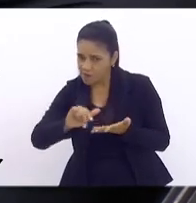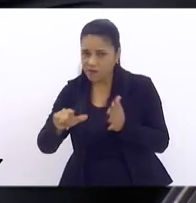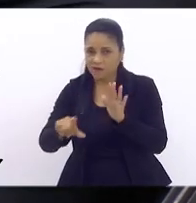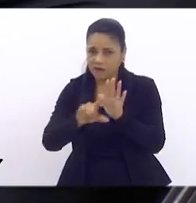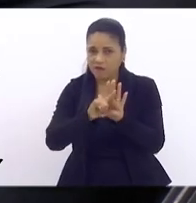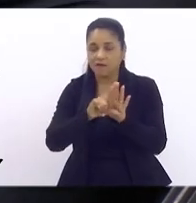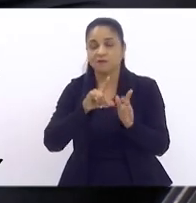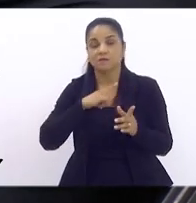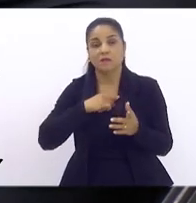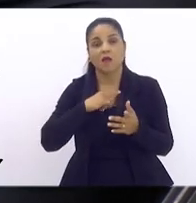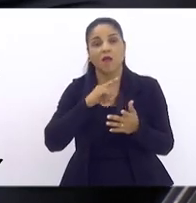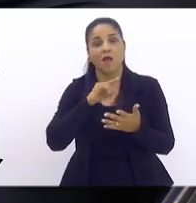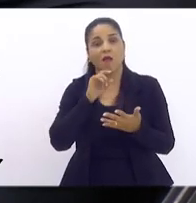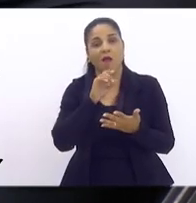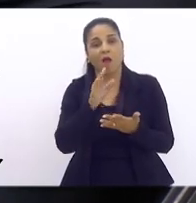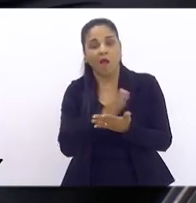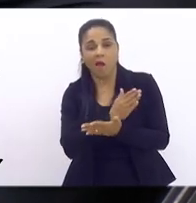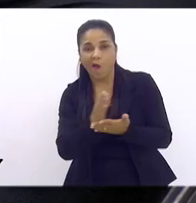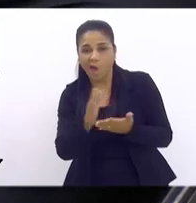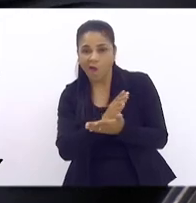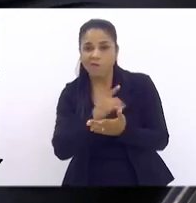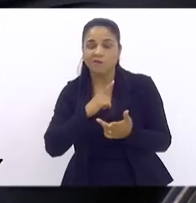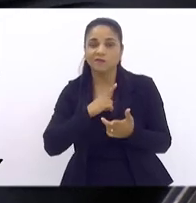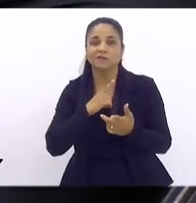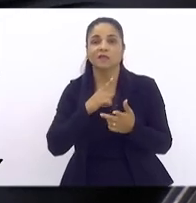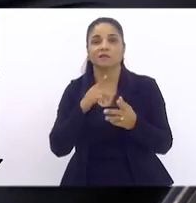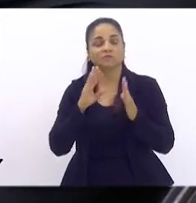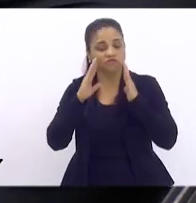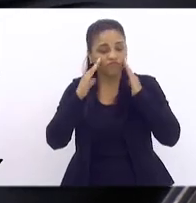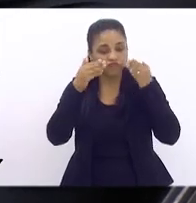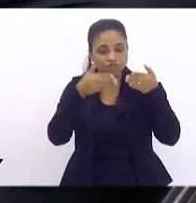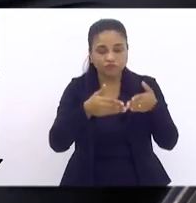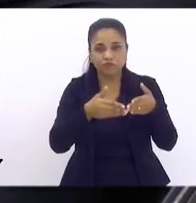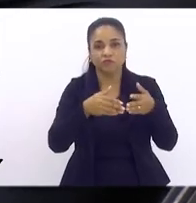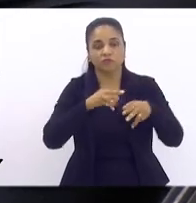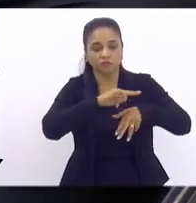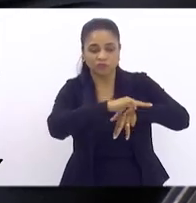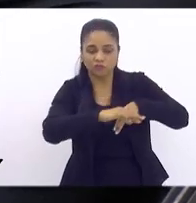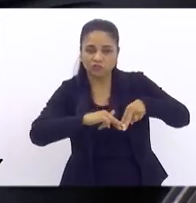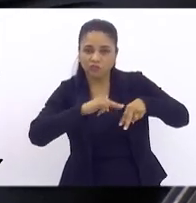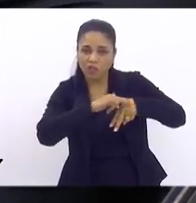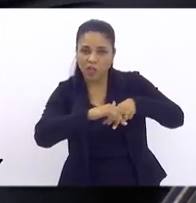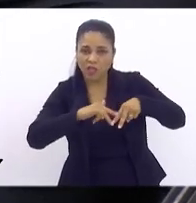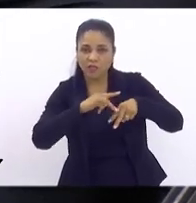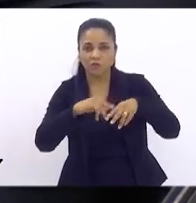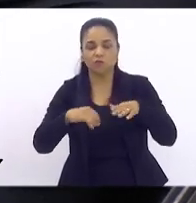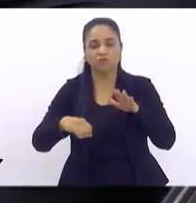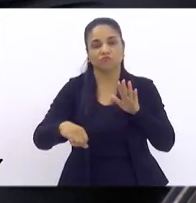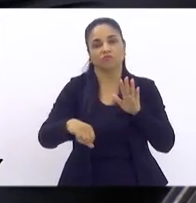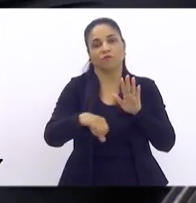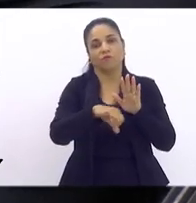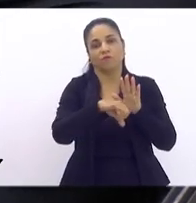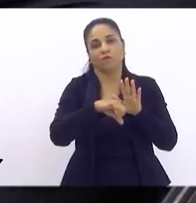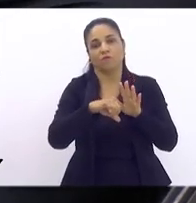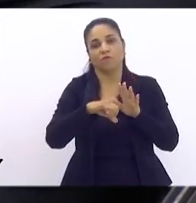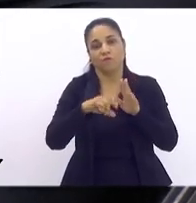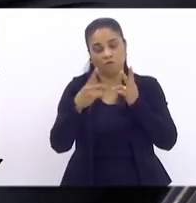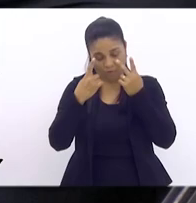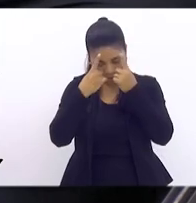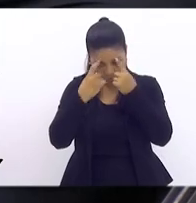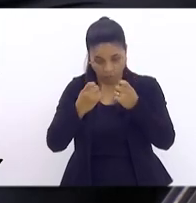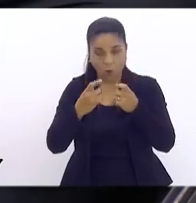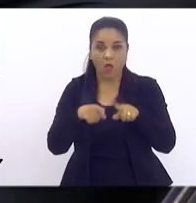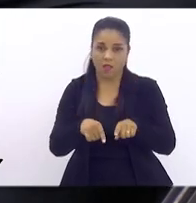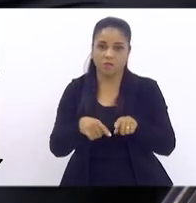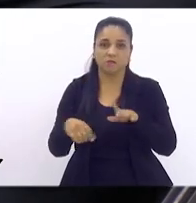dessas leis tratam da dimensão de gênero né dessa forma de violência e aí eu queria chamar atenção que assim